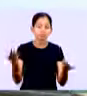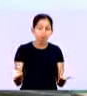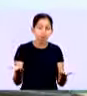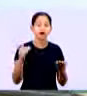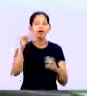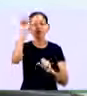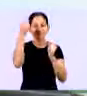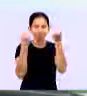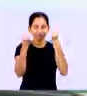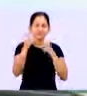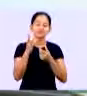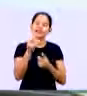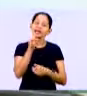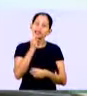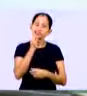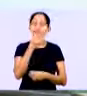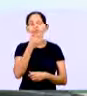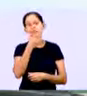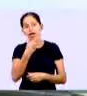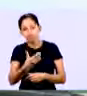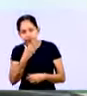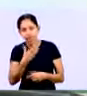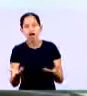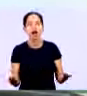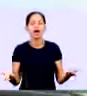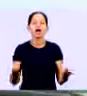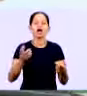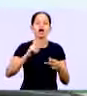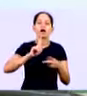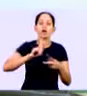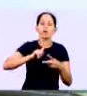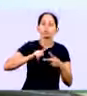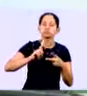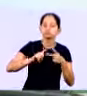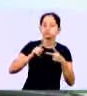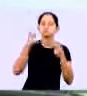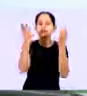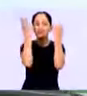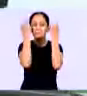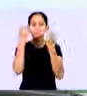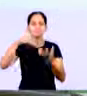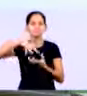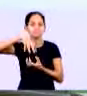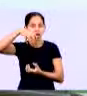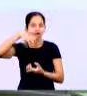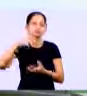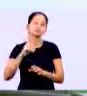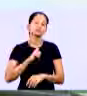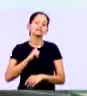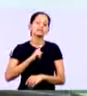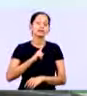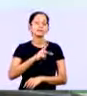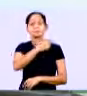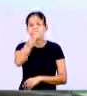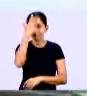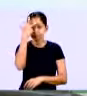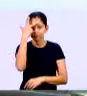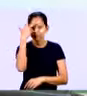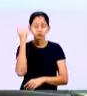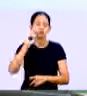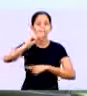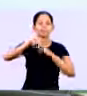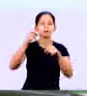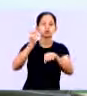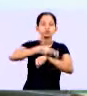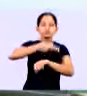fábricas que produzem para o Natal ou para um período sazonal como a Páscoa, elas têm uma quantidade de pessoas ali que vão ser contratadas para